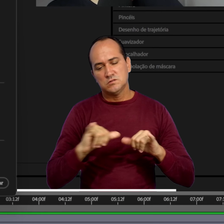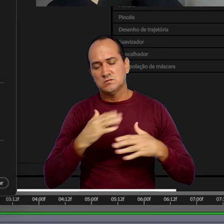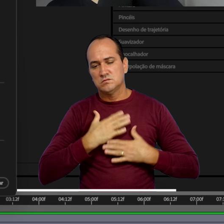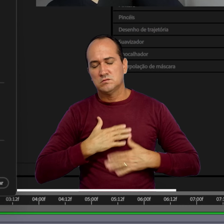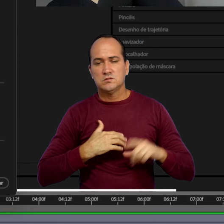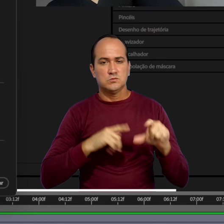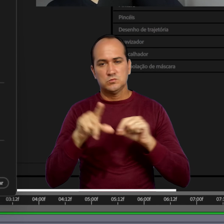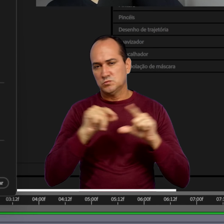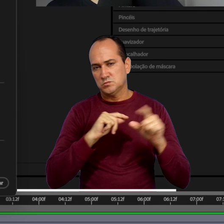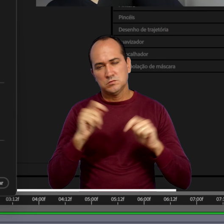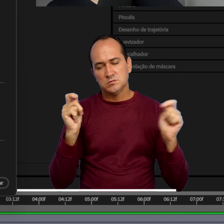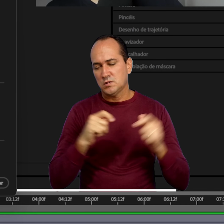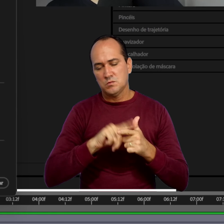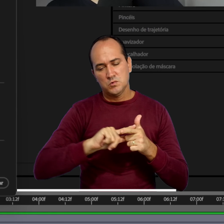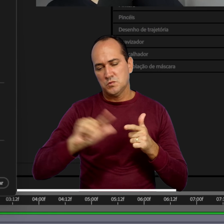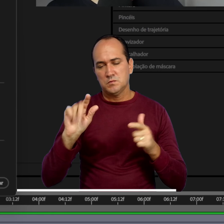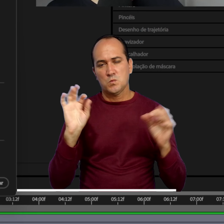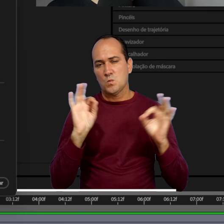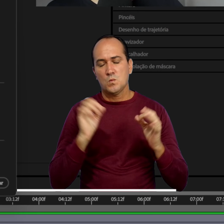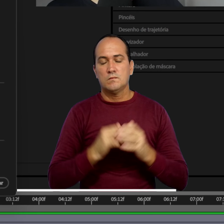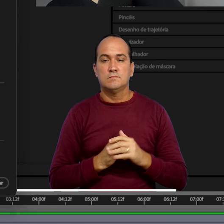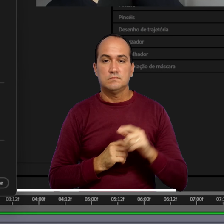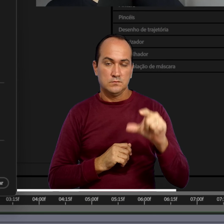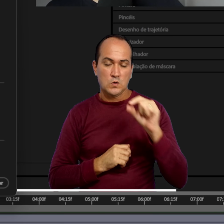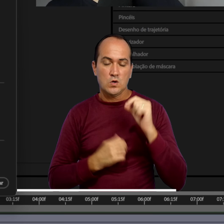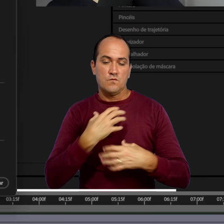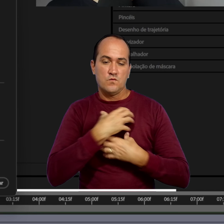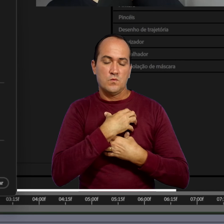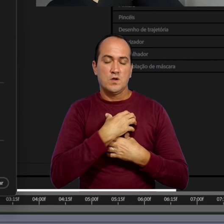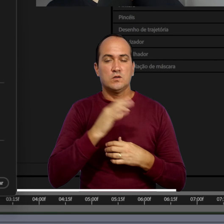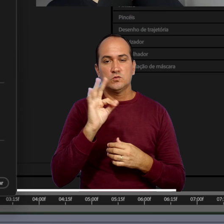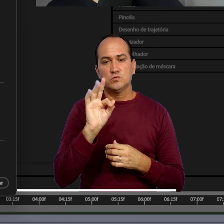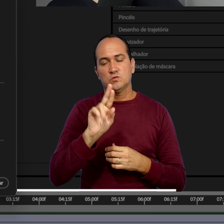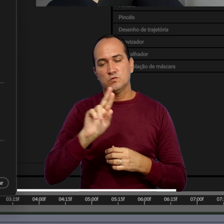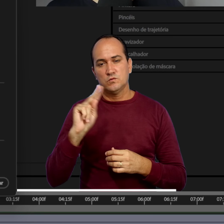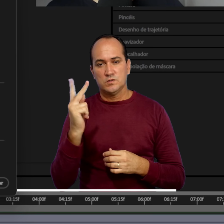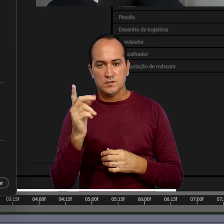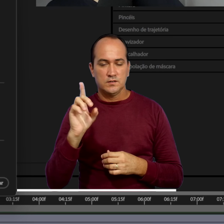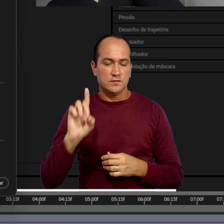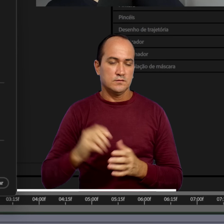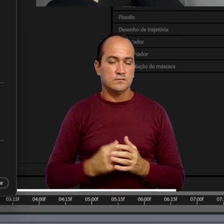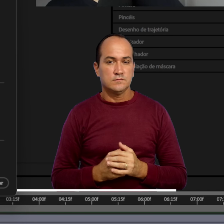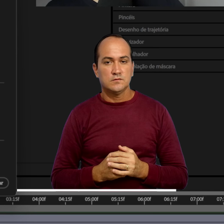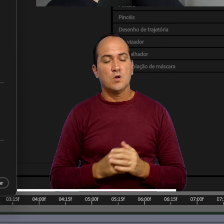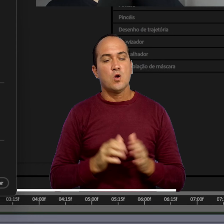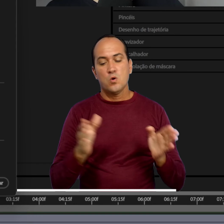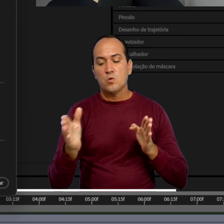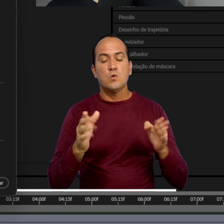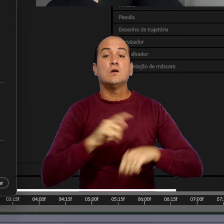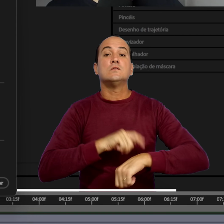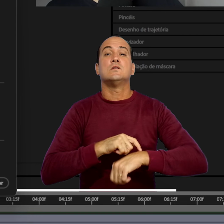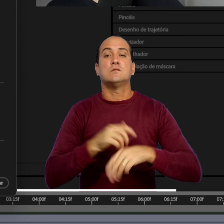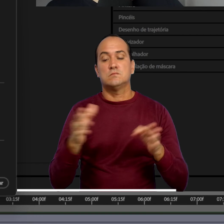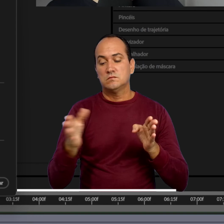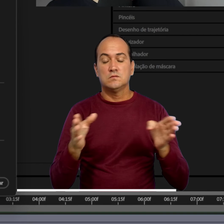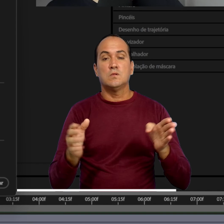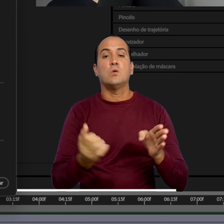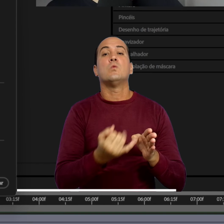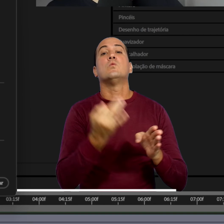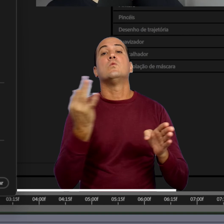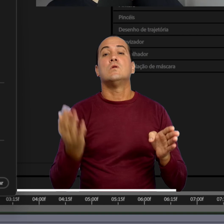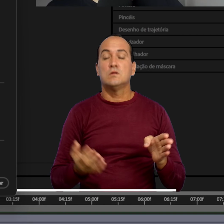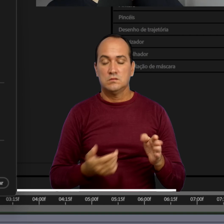tranquilamente simplesmente escolher aqui, tá? Sem problema. Então vou escolher nesse formato Full HD aqui e vou determinar quanto tempo eu quero do meu vídeo.